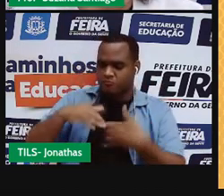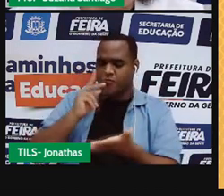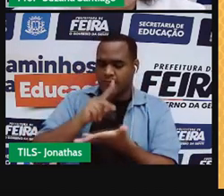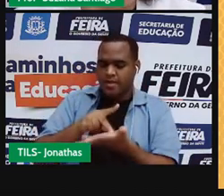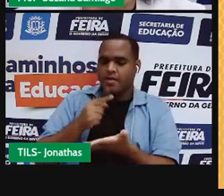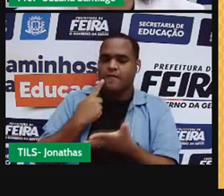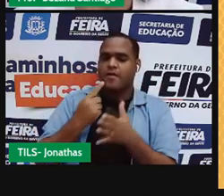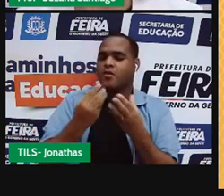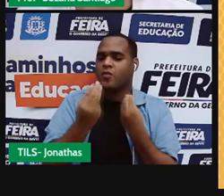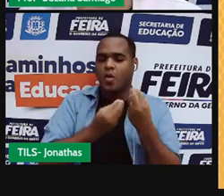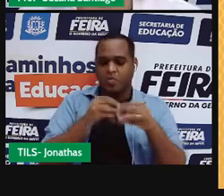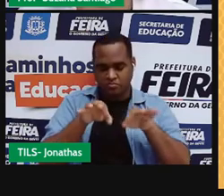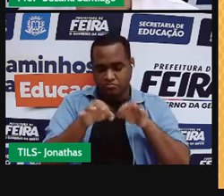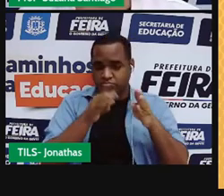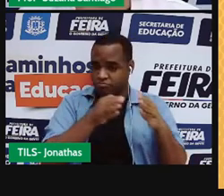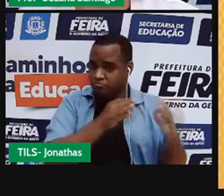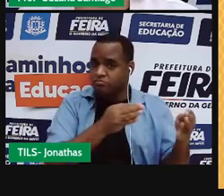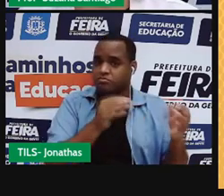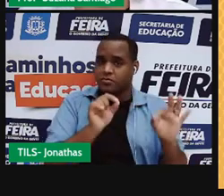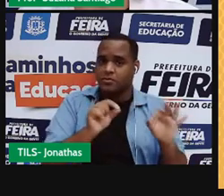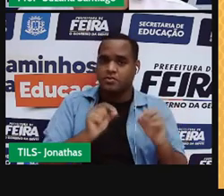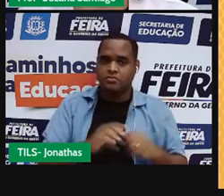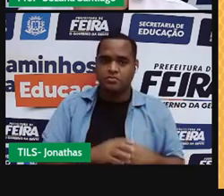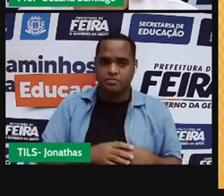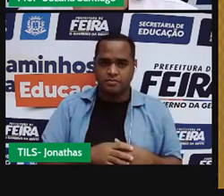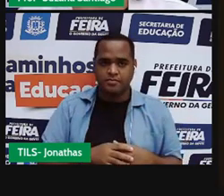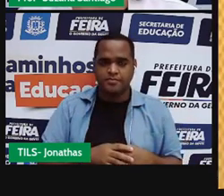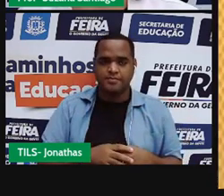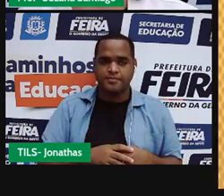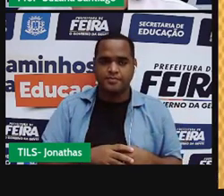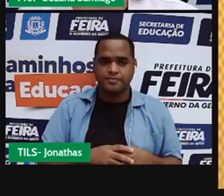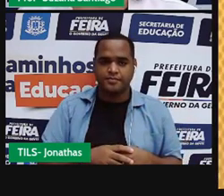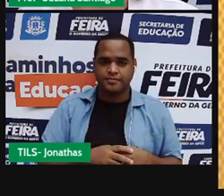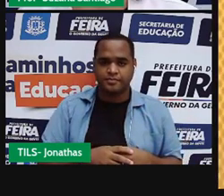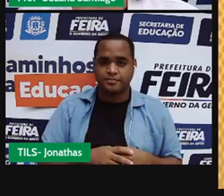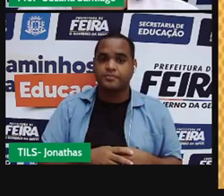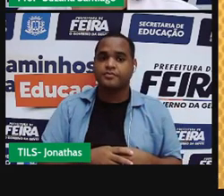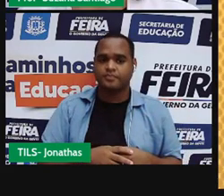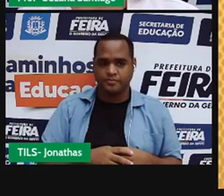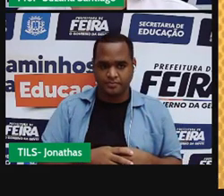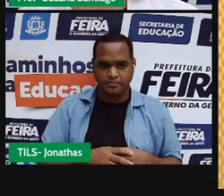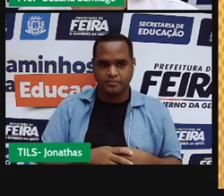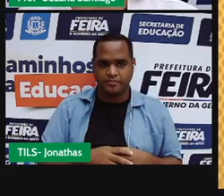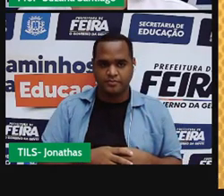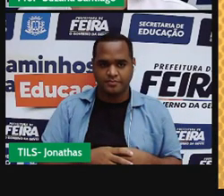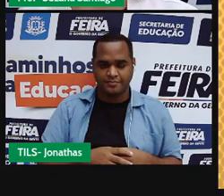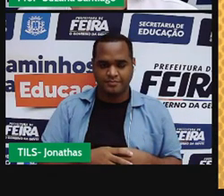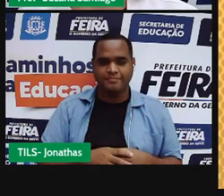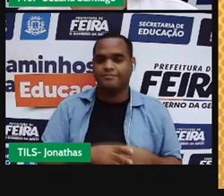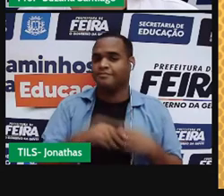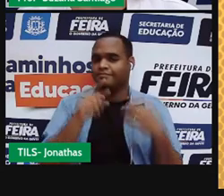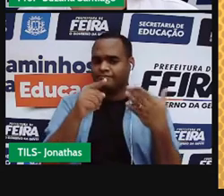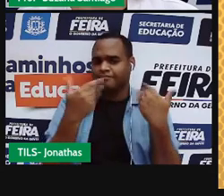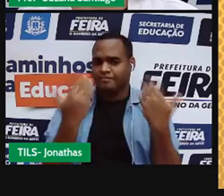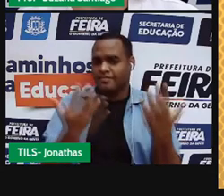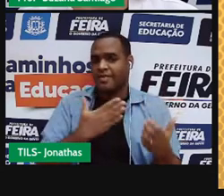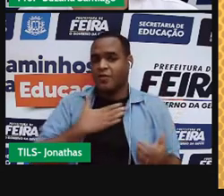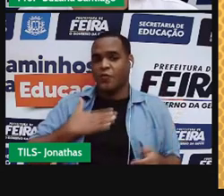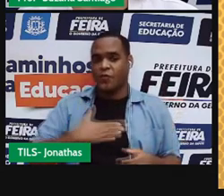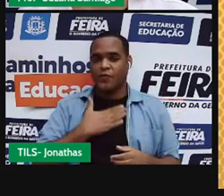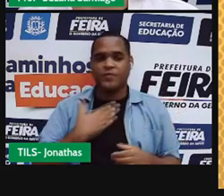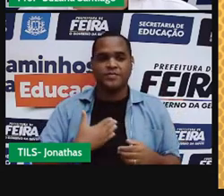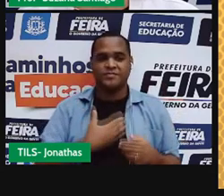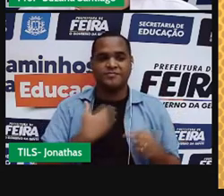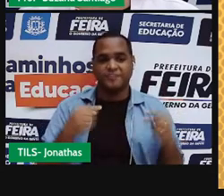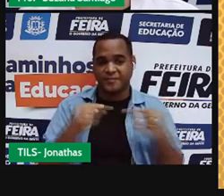vai colocar como informação. Com certeza. E aí, pessoal, do outro lado, vocês gostaram desse papo